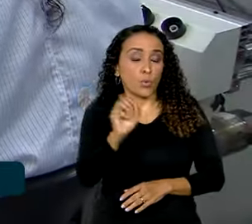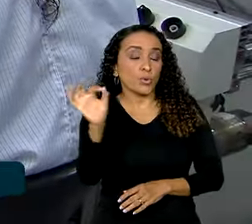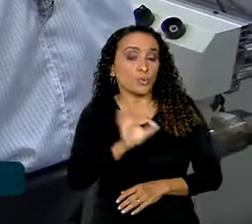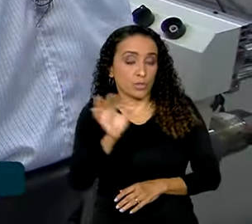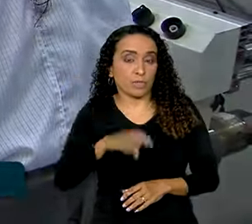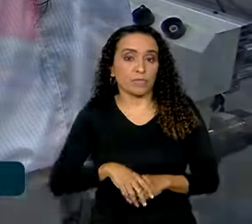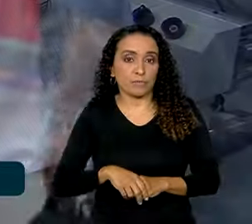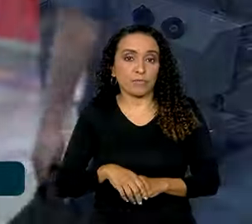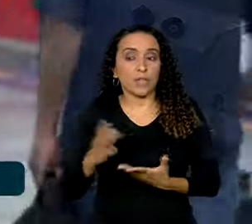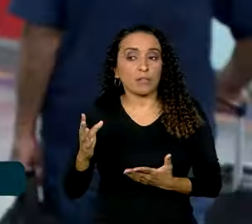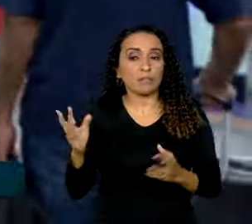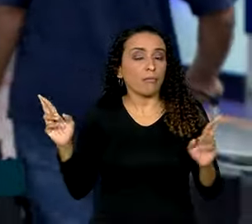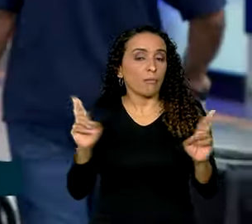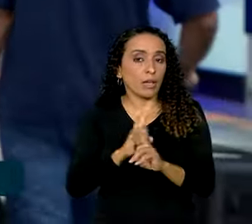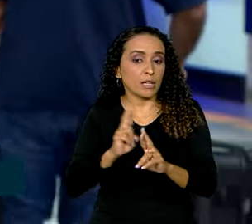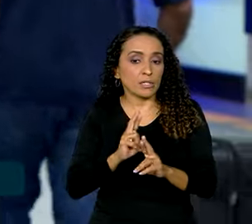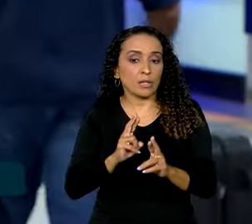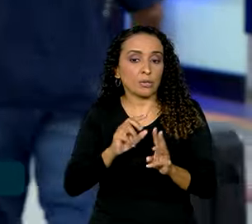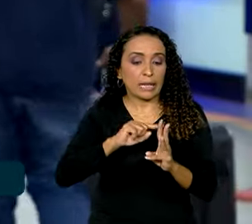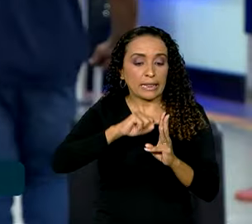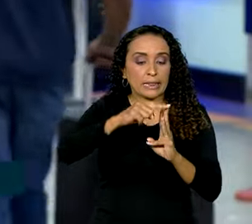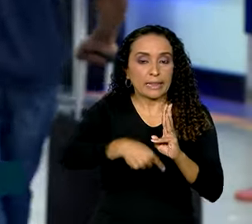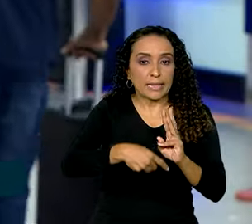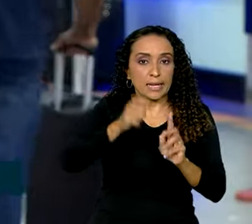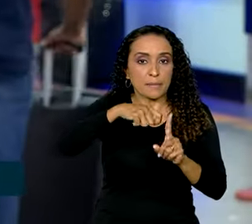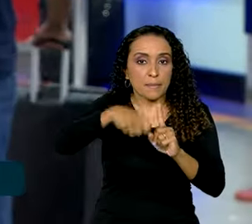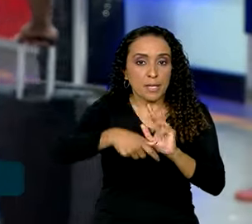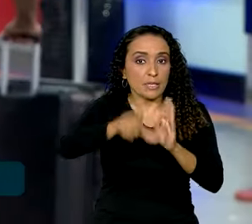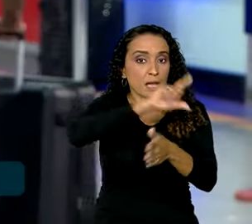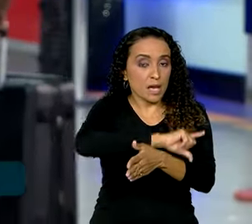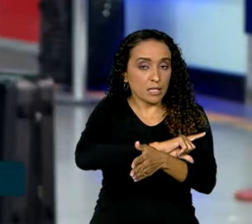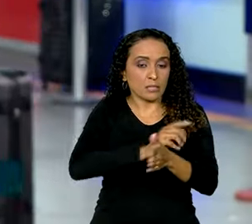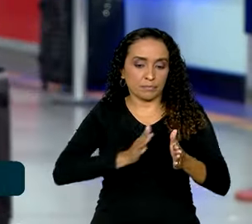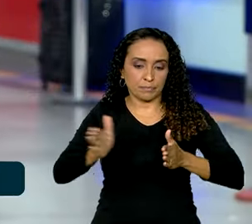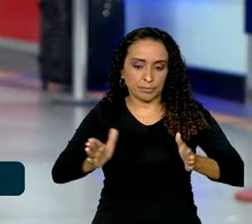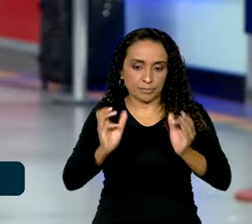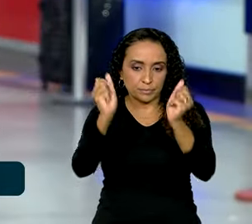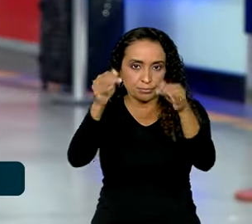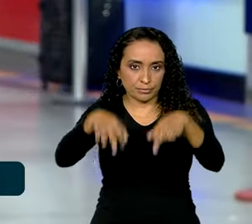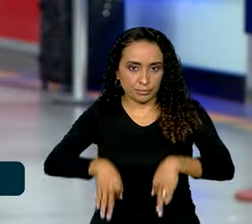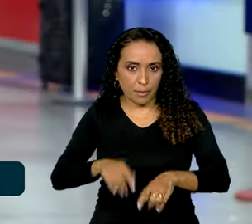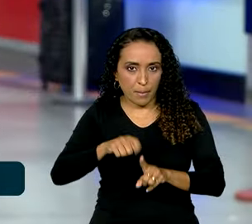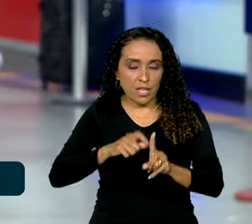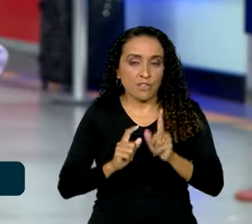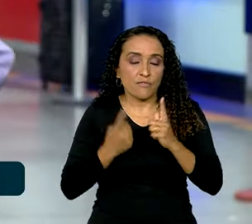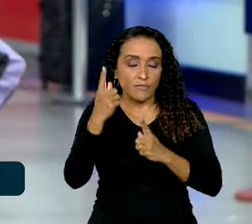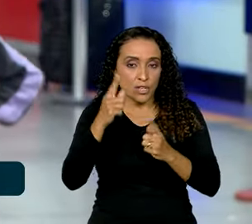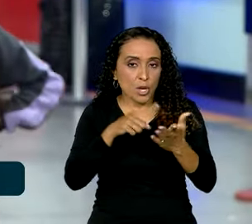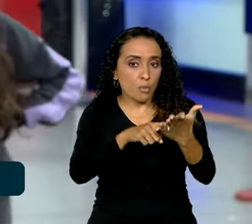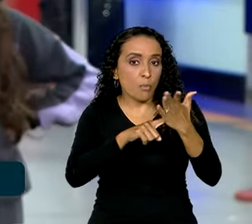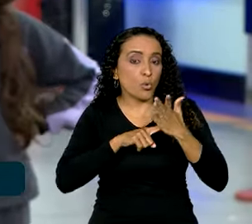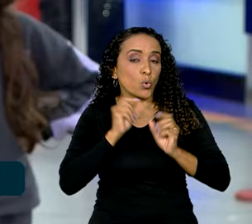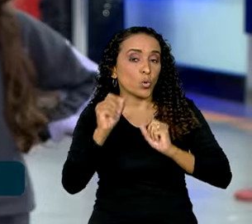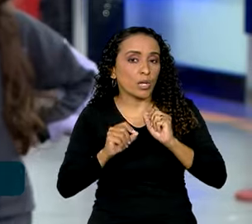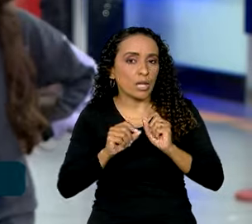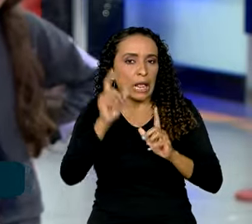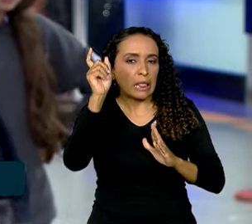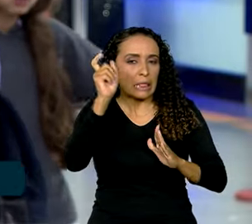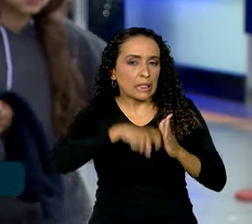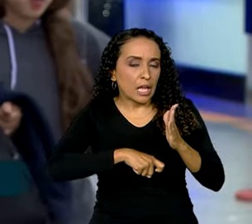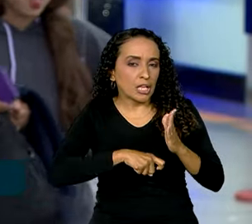7,8%. Já em relação com o trimestre anterior, o período encerrado em fevereiro trouxe uma taxa